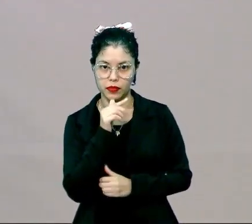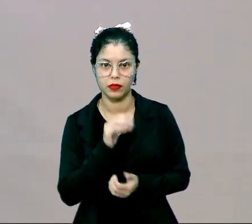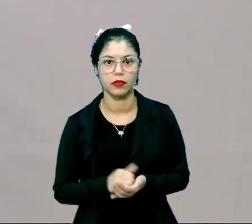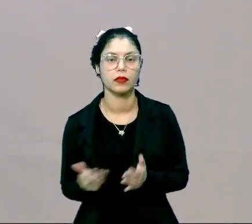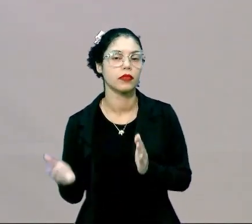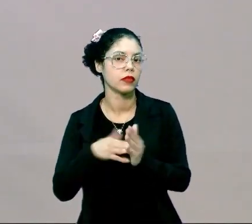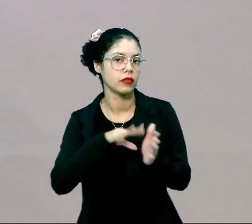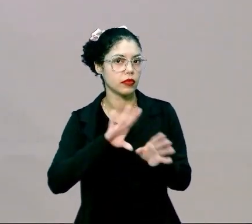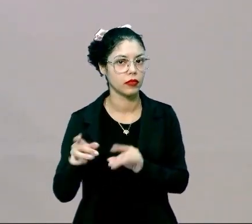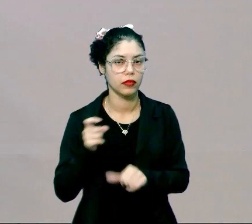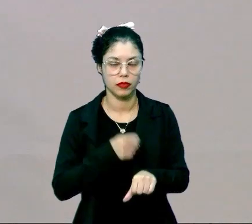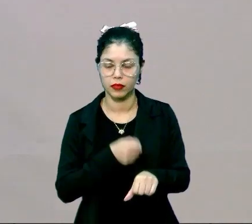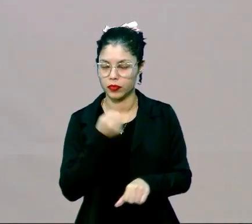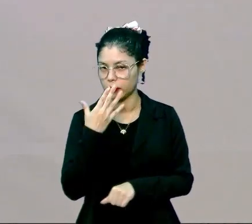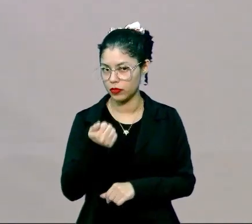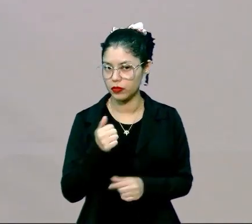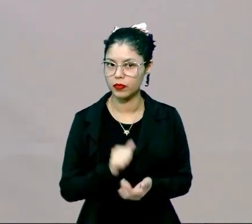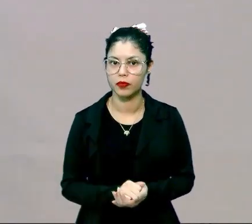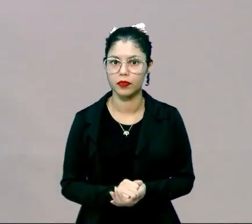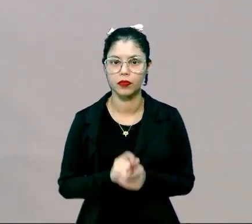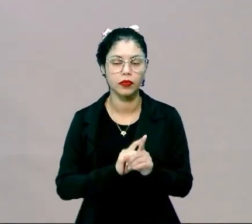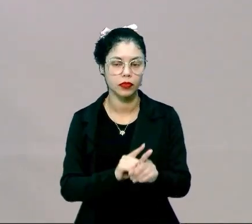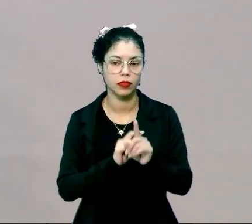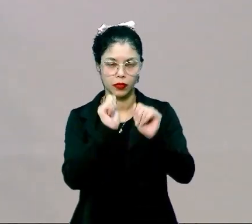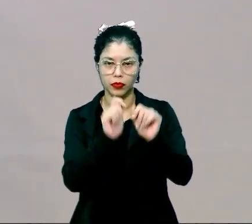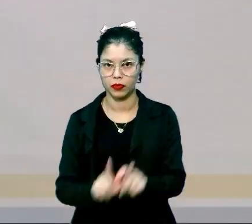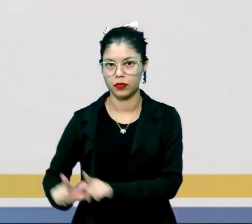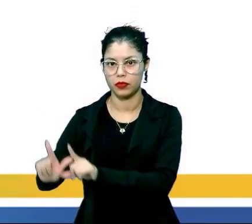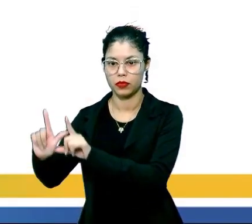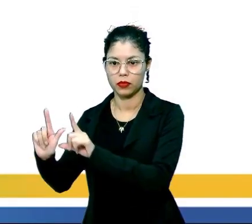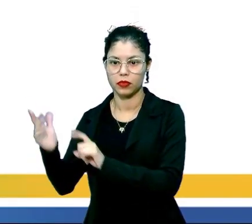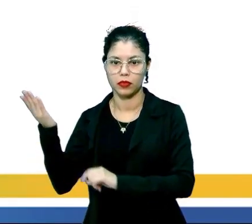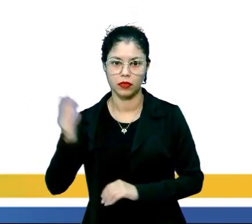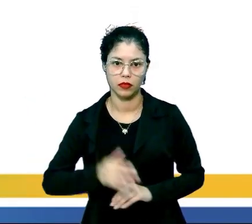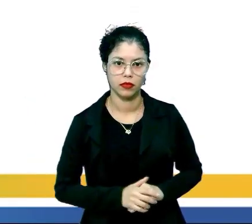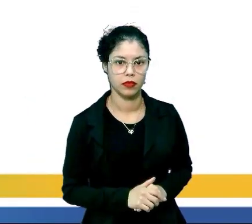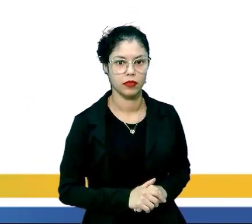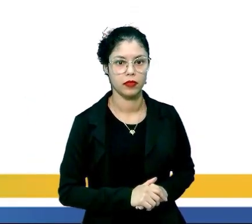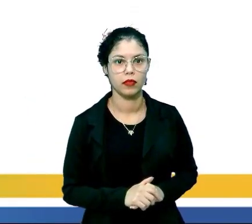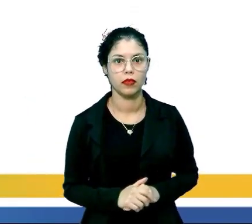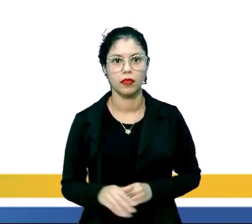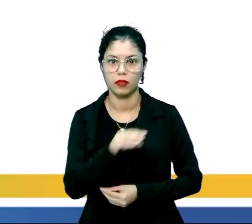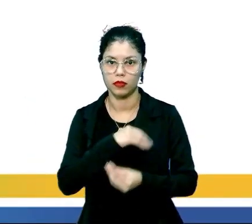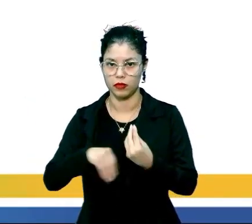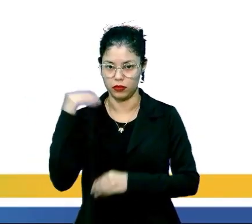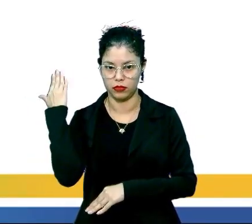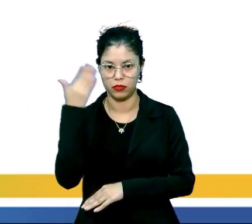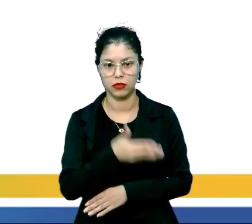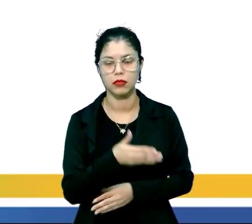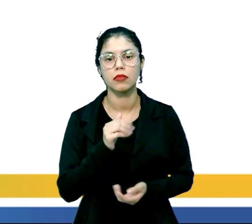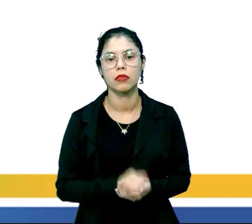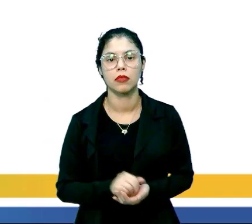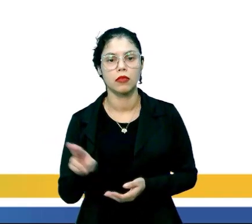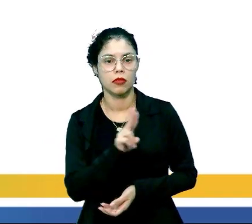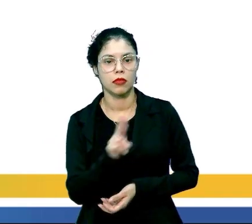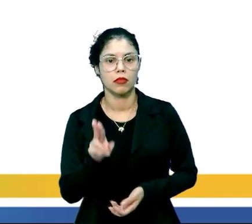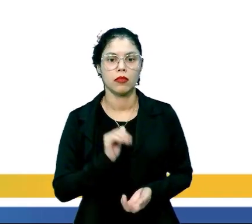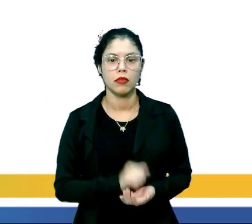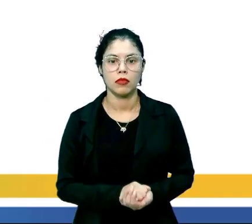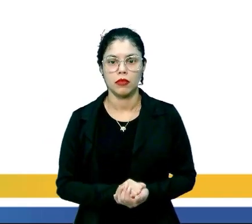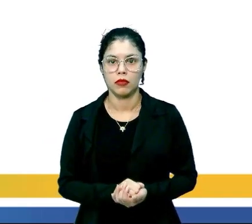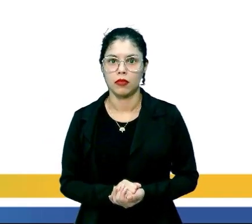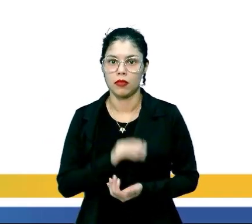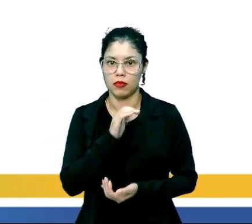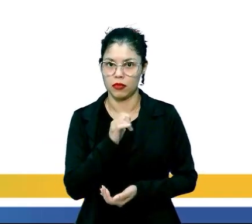líquido através de um sólido, tudo bem? Então acompanha aí na imagem na tela, olha só. Essas reações diretas nós chamamos de